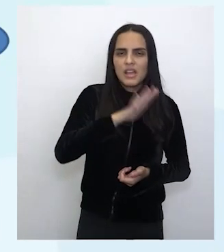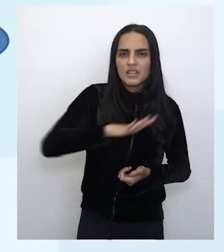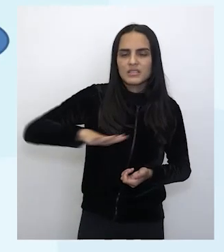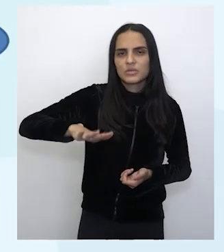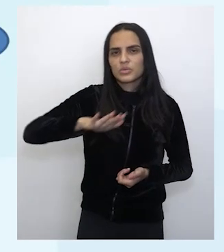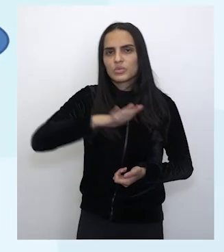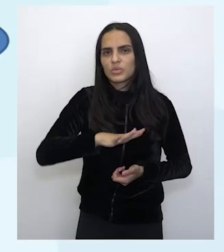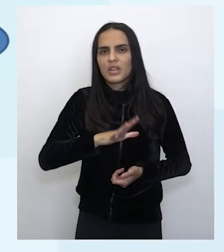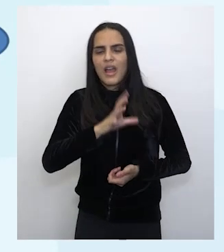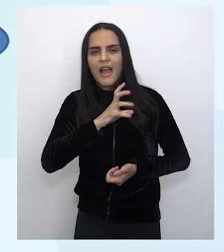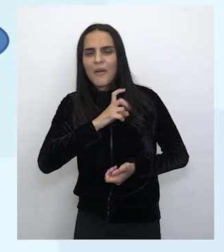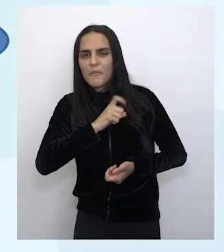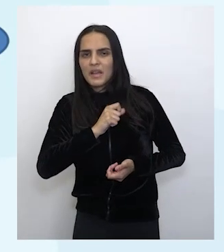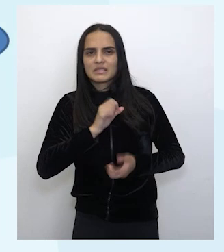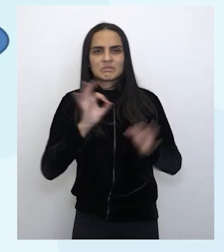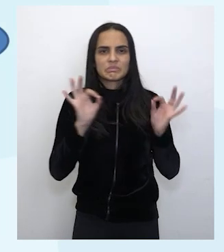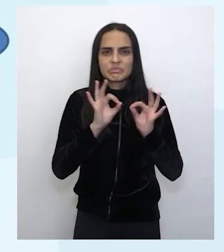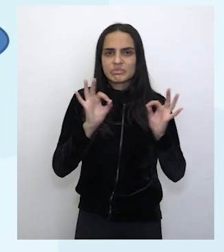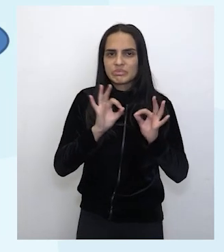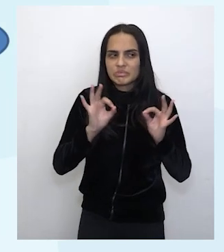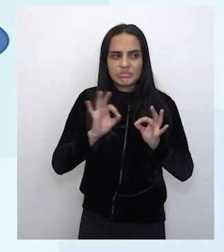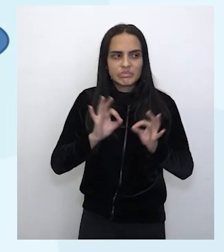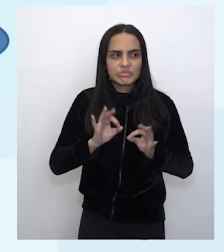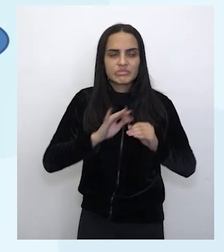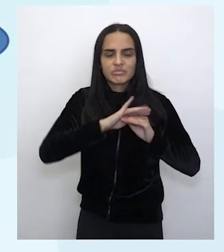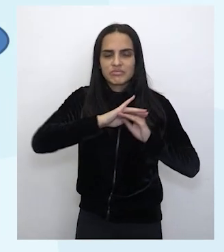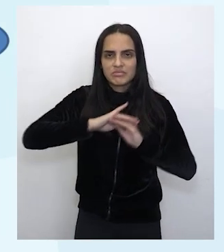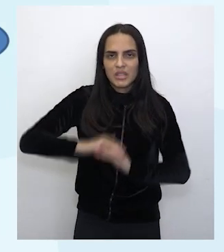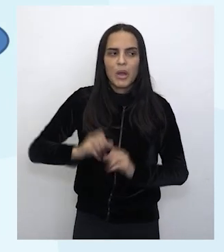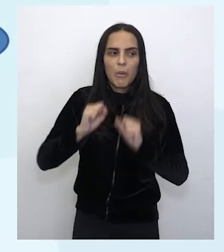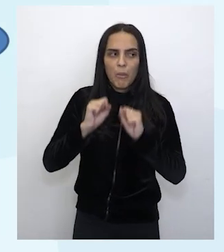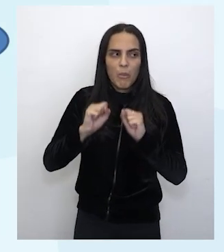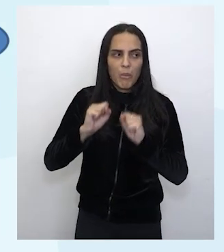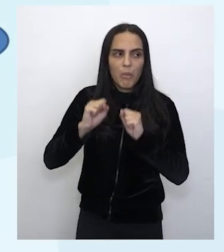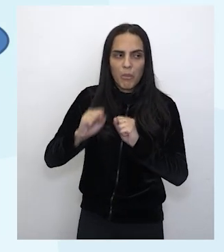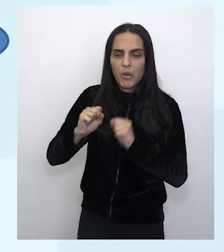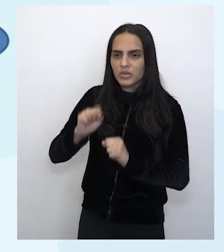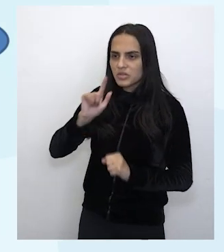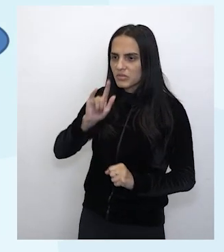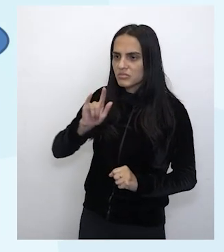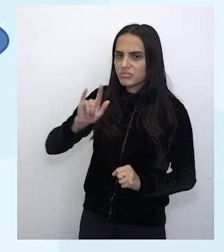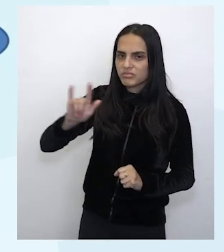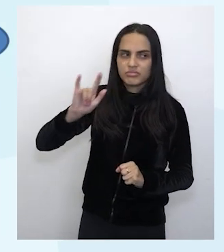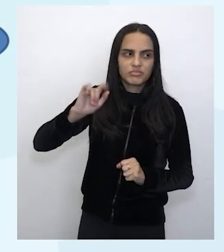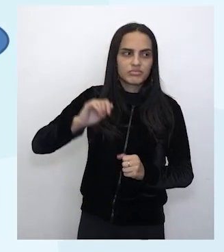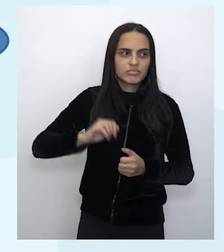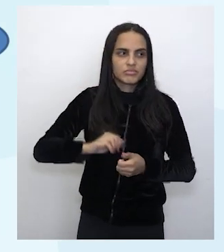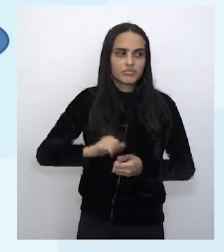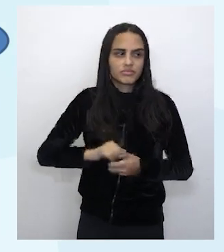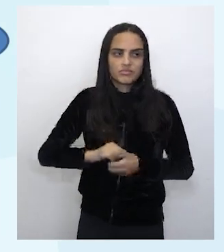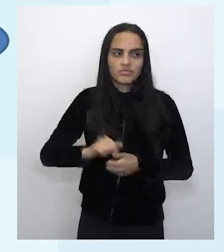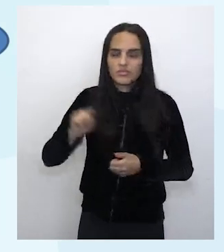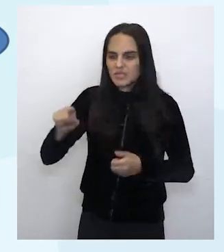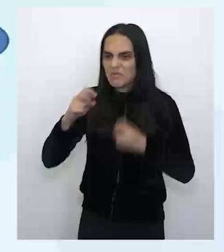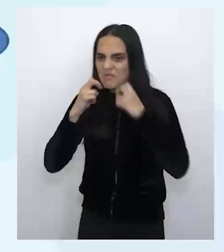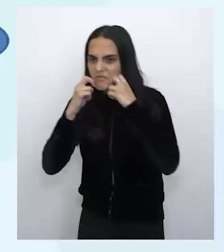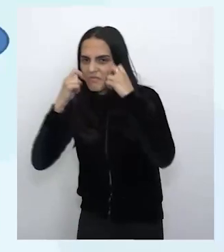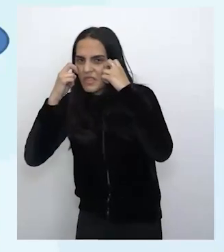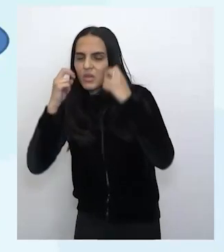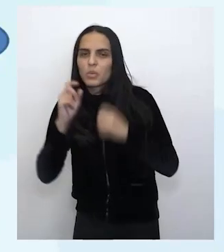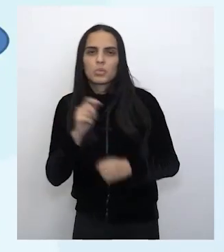os terem amado. Podem ter sido traídos, mas ridículos?